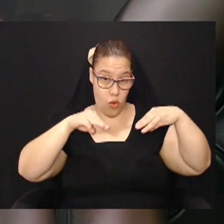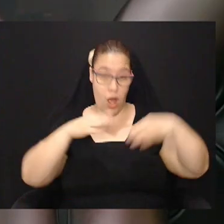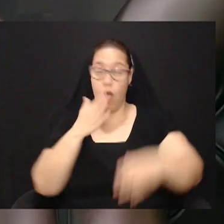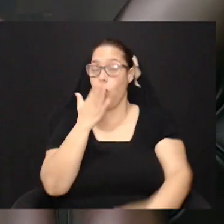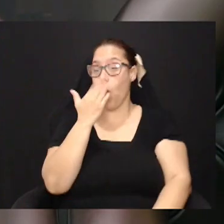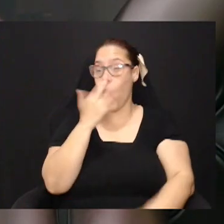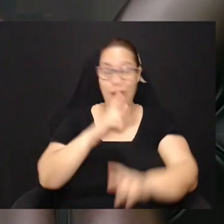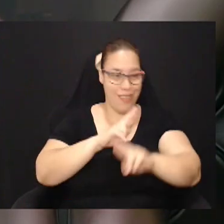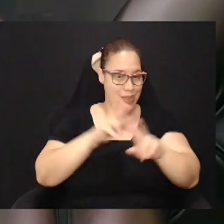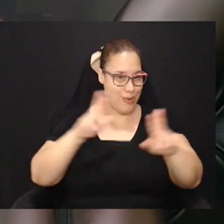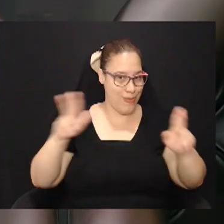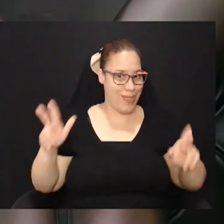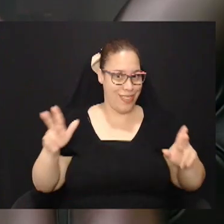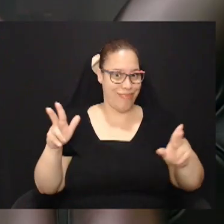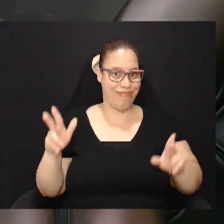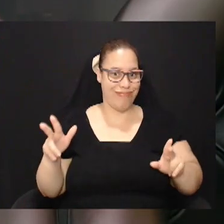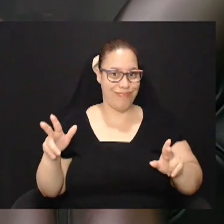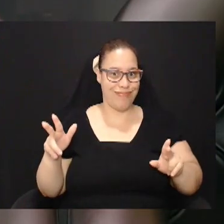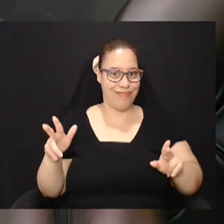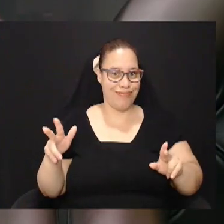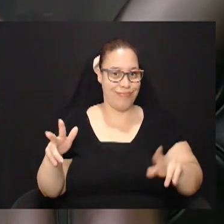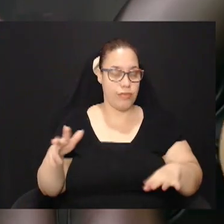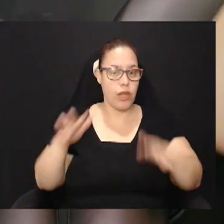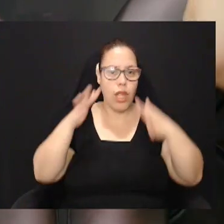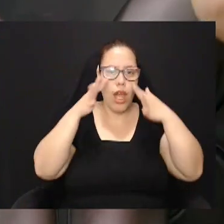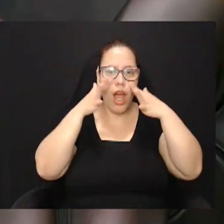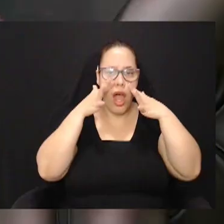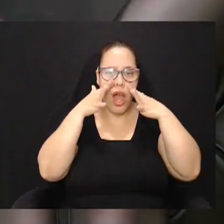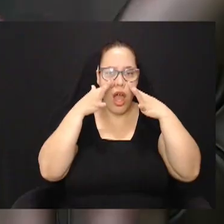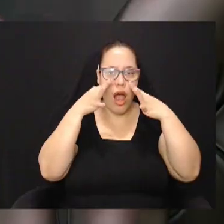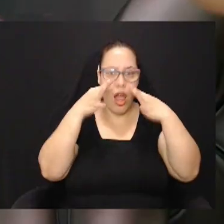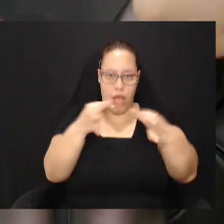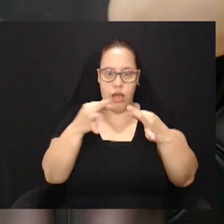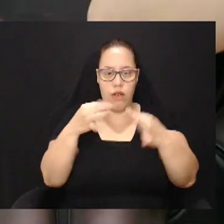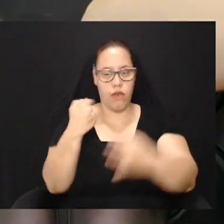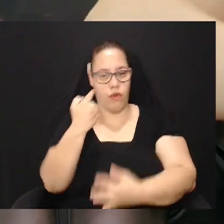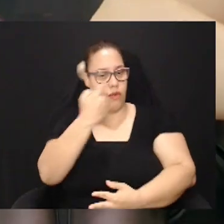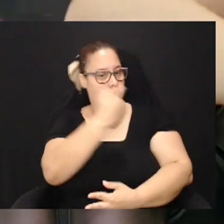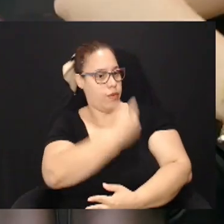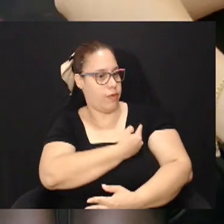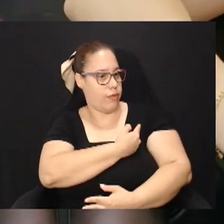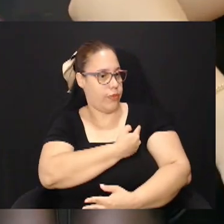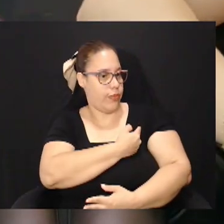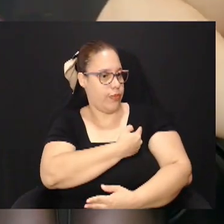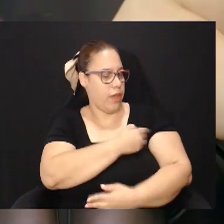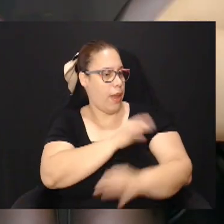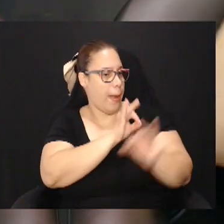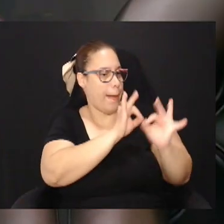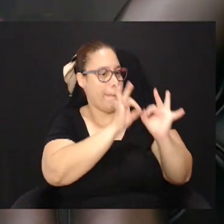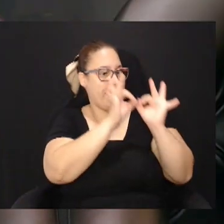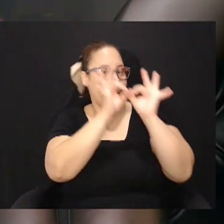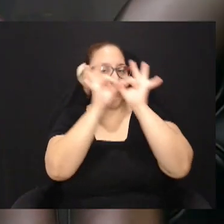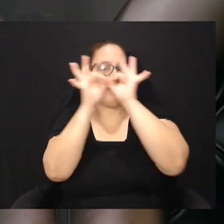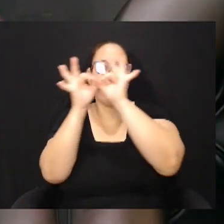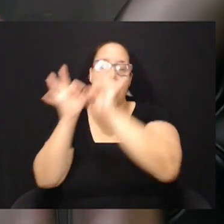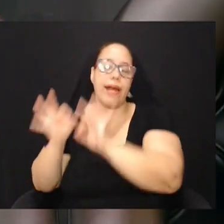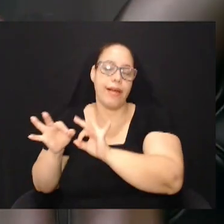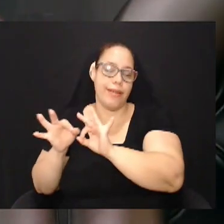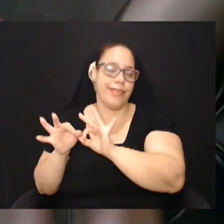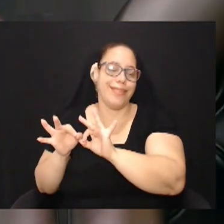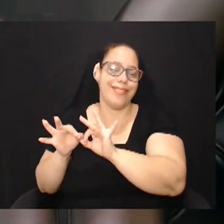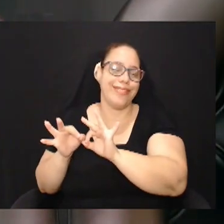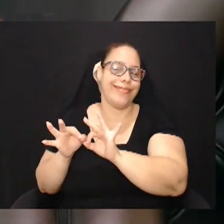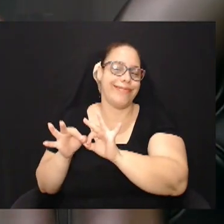né? De nós estarmos atentos ao que nós estamos consumindo, ao que nós estamos trazendo para o